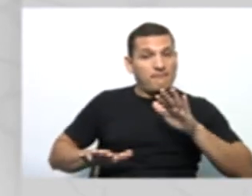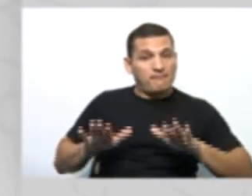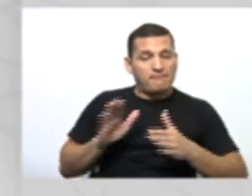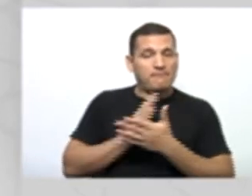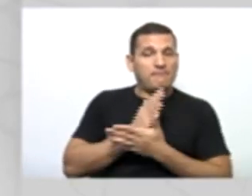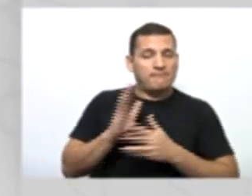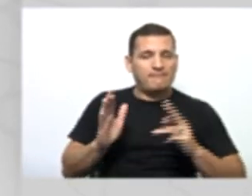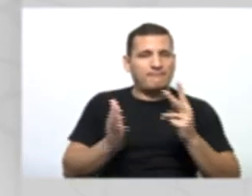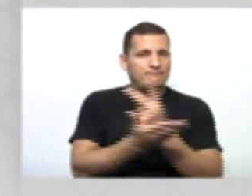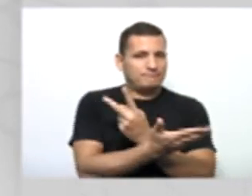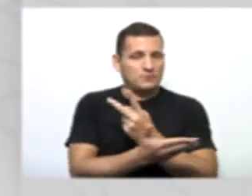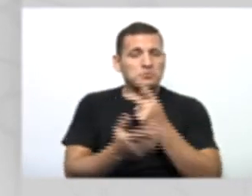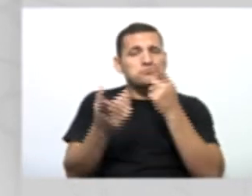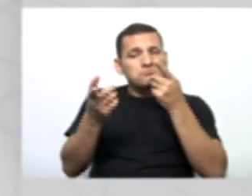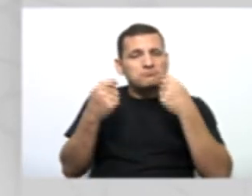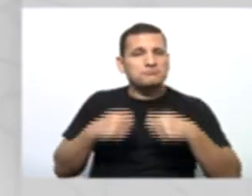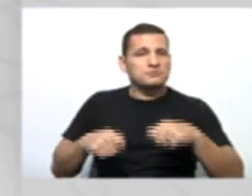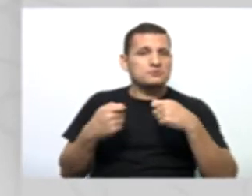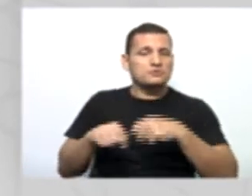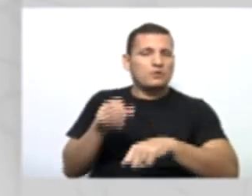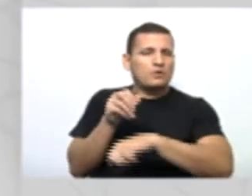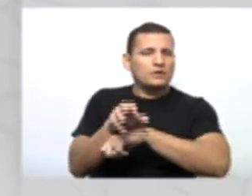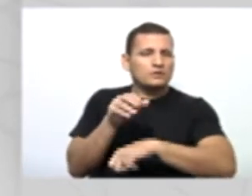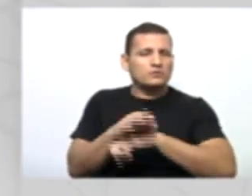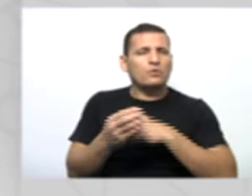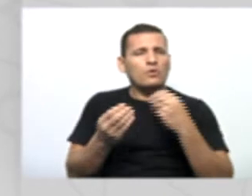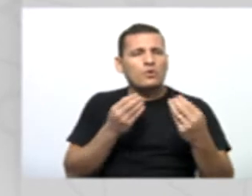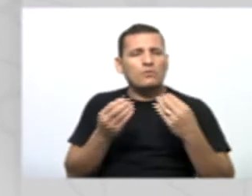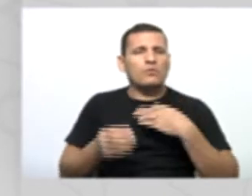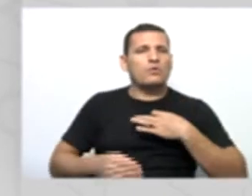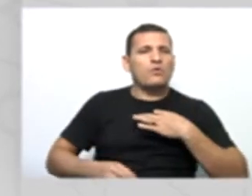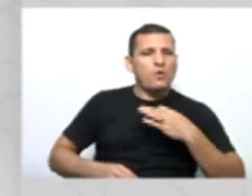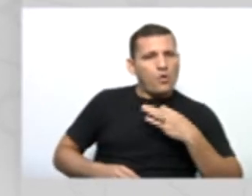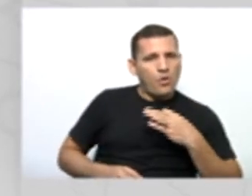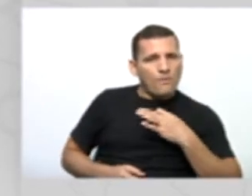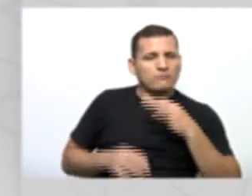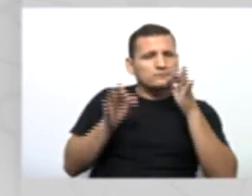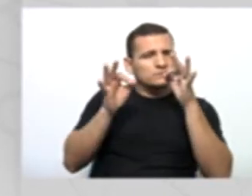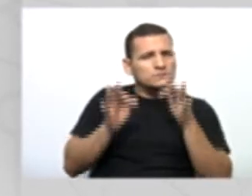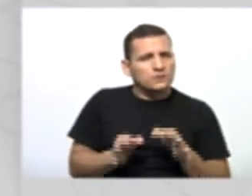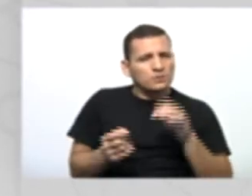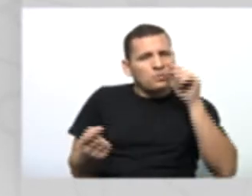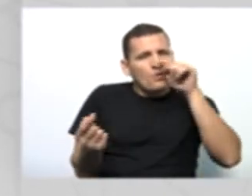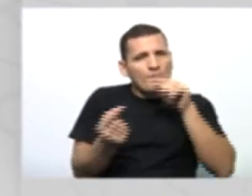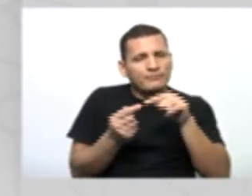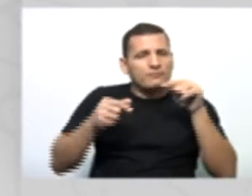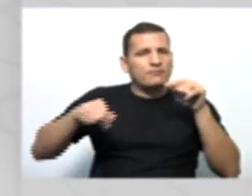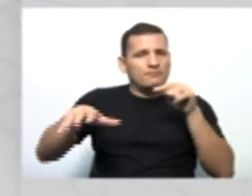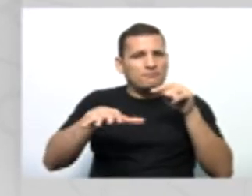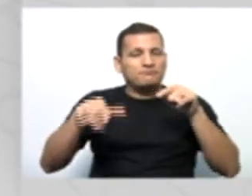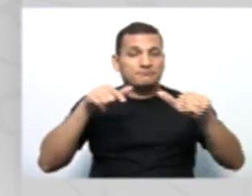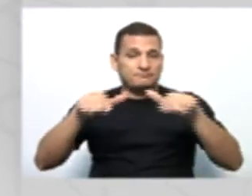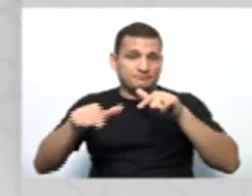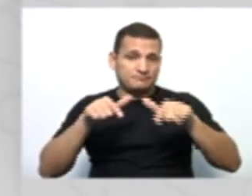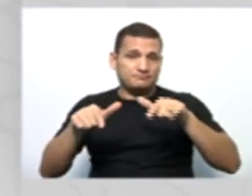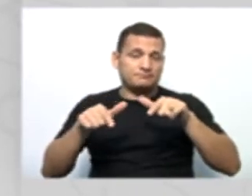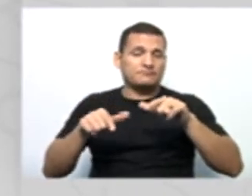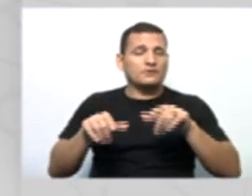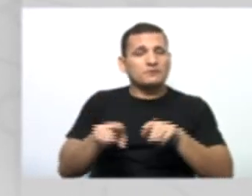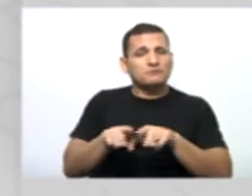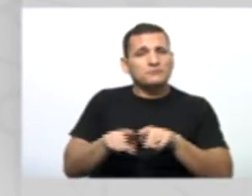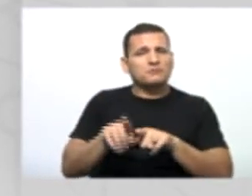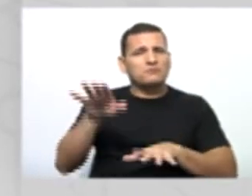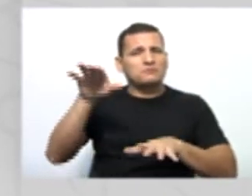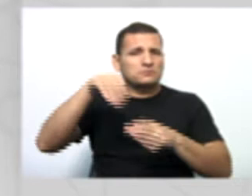necessário orientação quanto às roupas adequadas para ocasiões especiais do cotidiano, no ambiente de trabalho e no culto